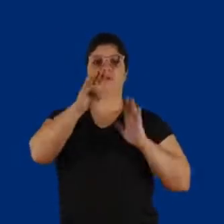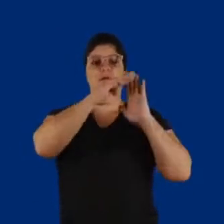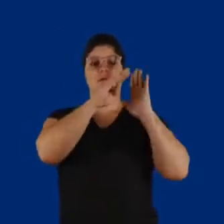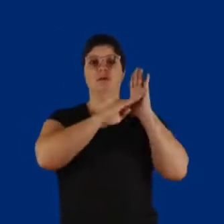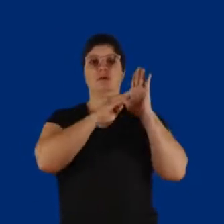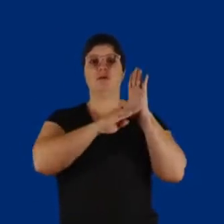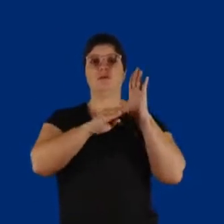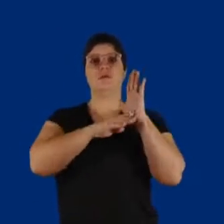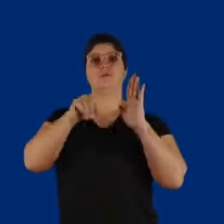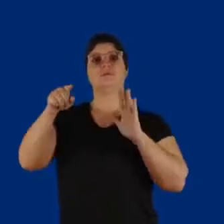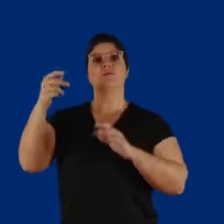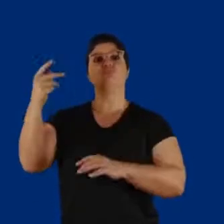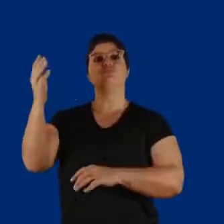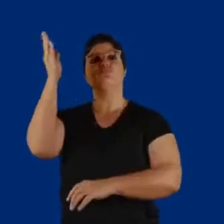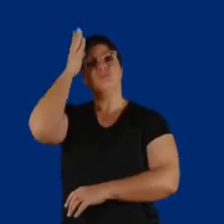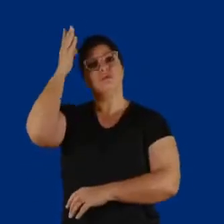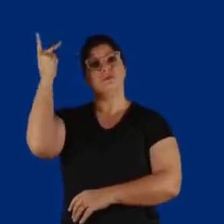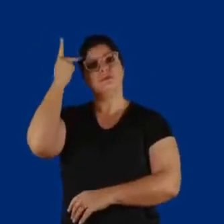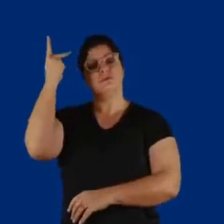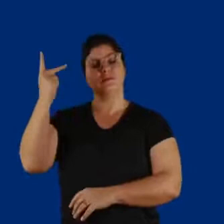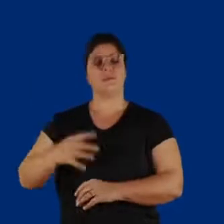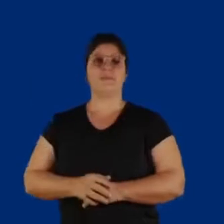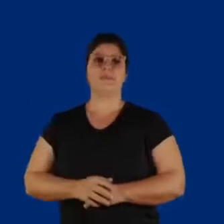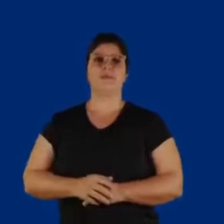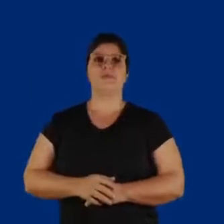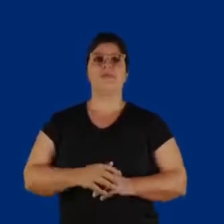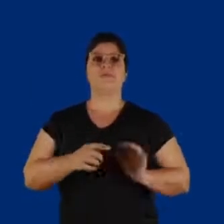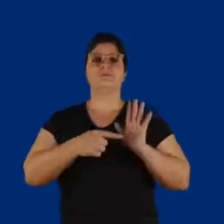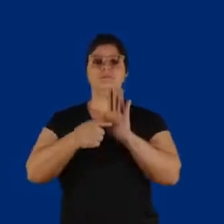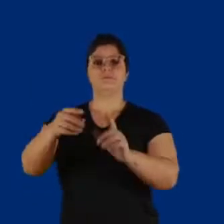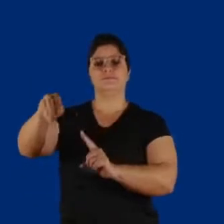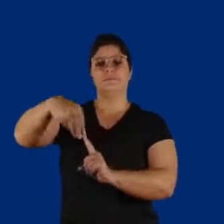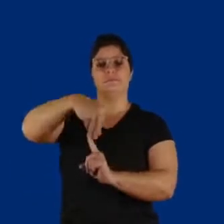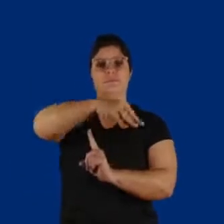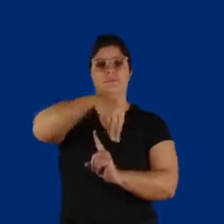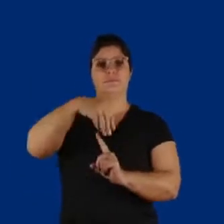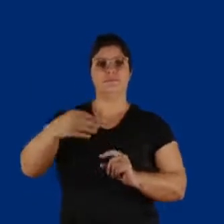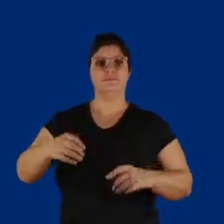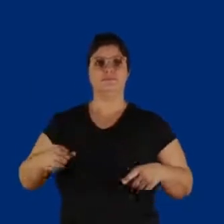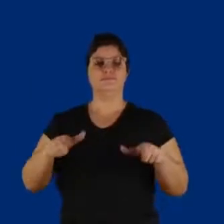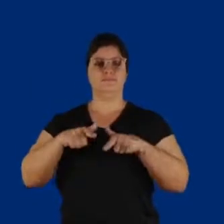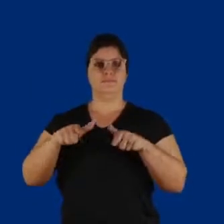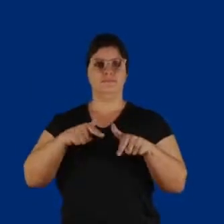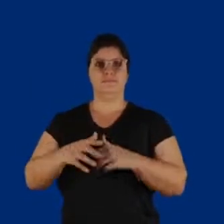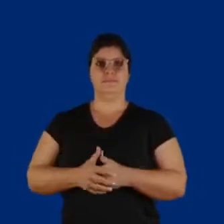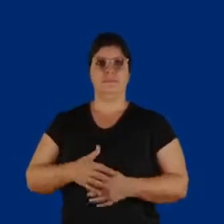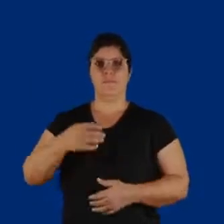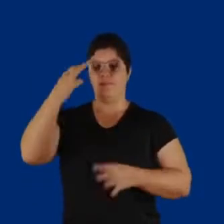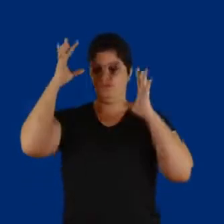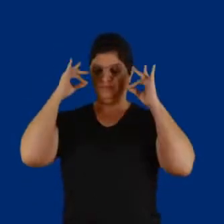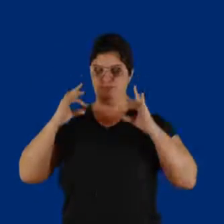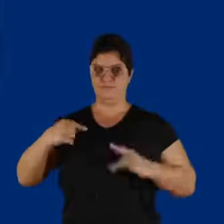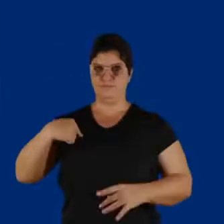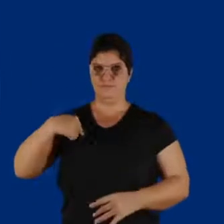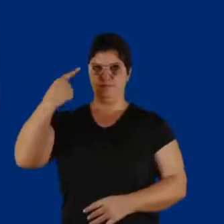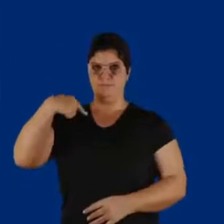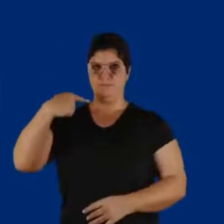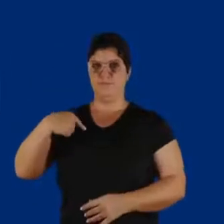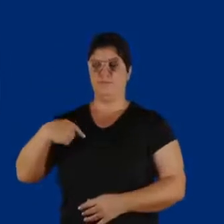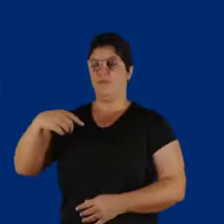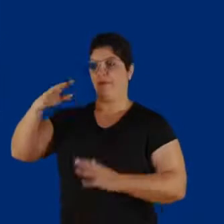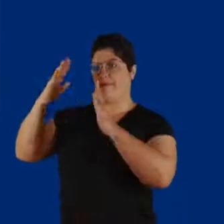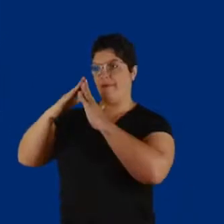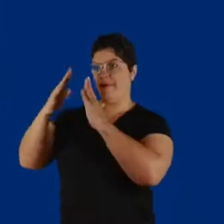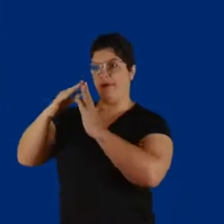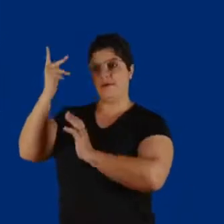Vila Mariana e estou aqui para apresentar e mediar a nossa atividade. Vou fazer a minha audiodescrição. Estou em minha casa